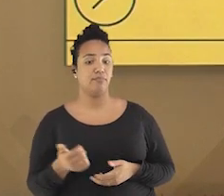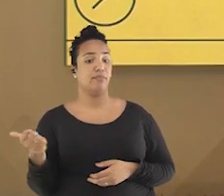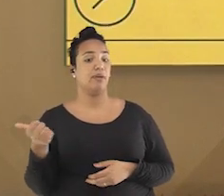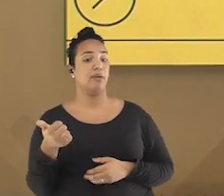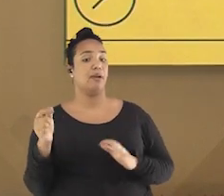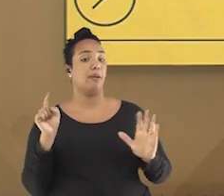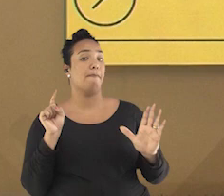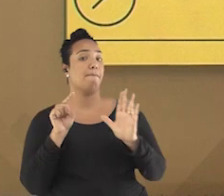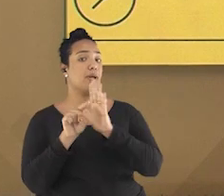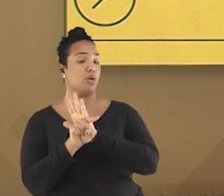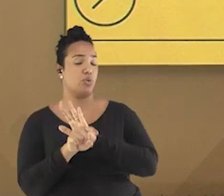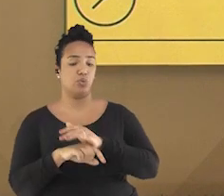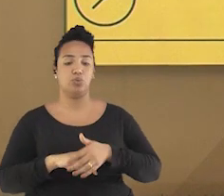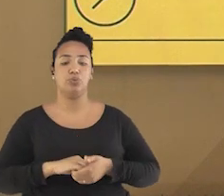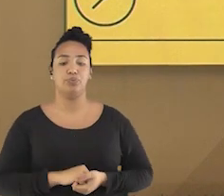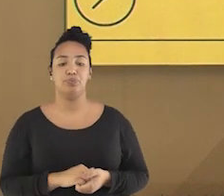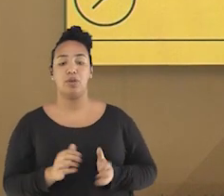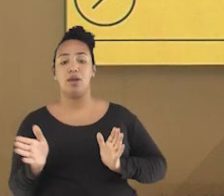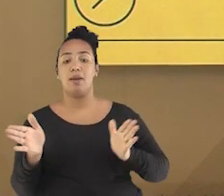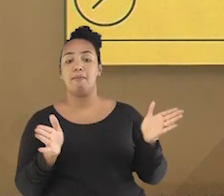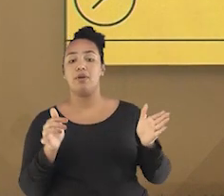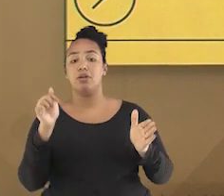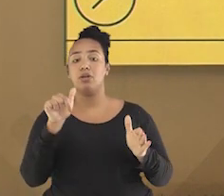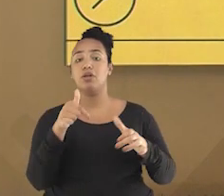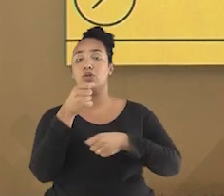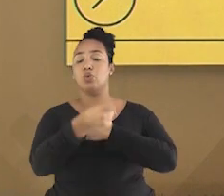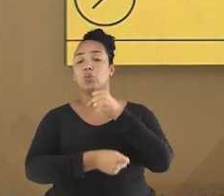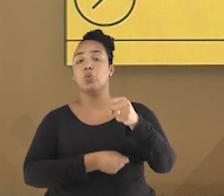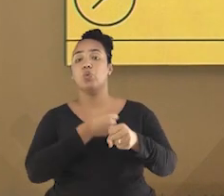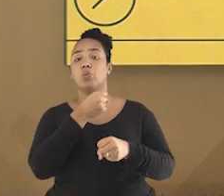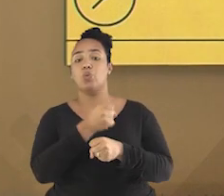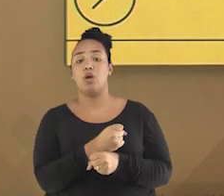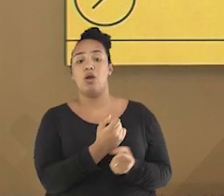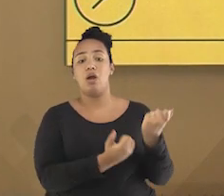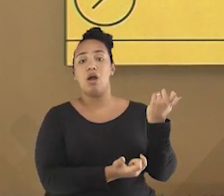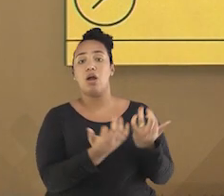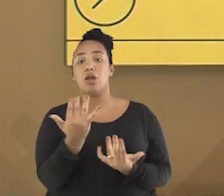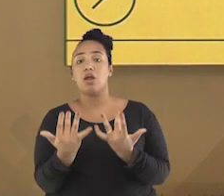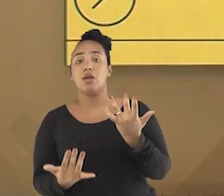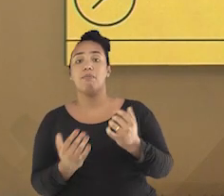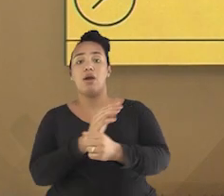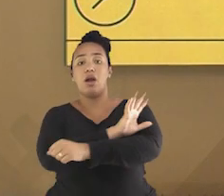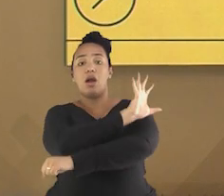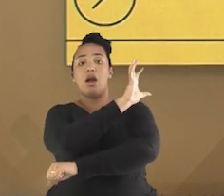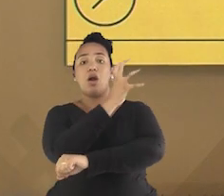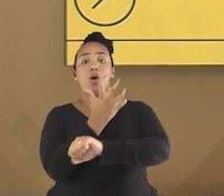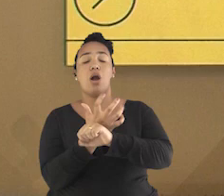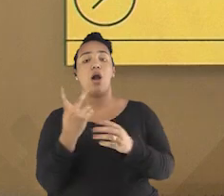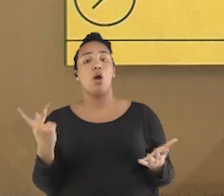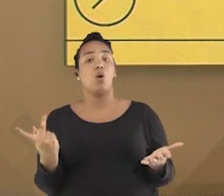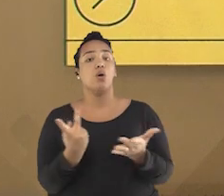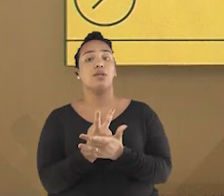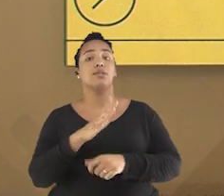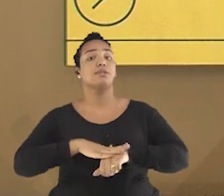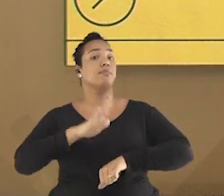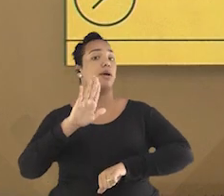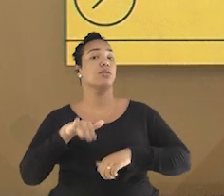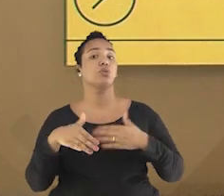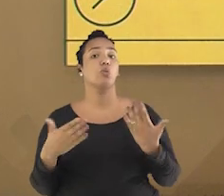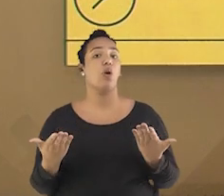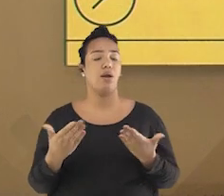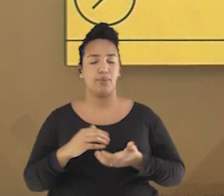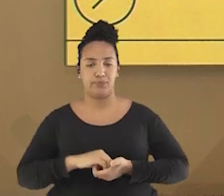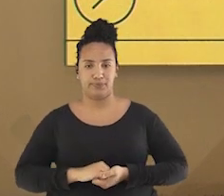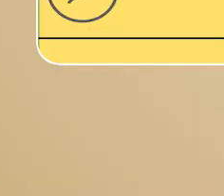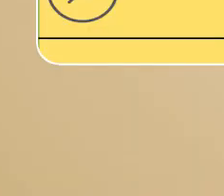primeira pergunta é: qual período do ano mais acontecem as queimadas do cerrado? Tempo para